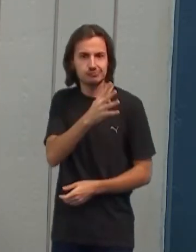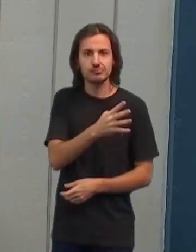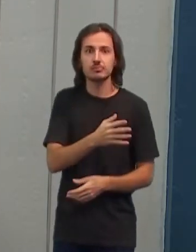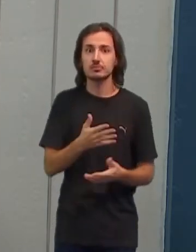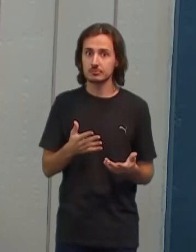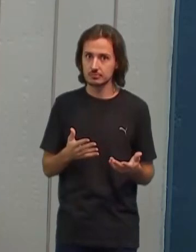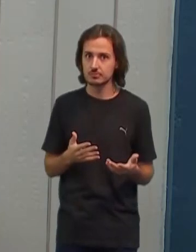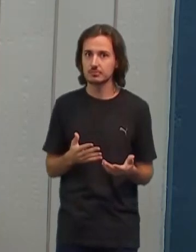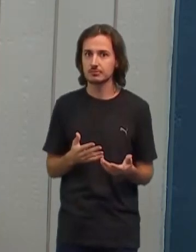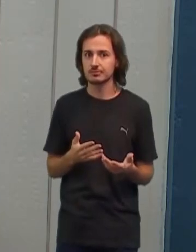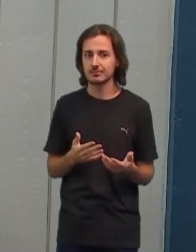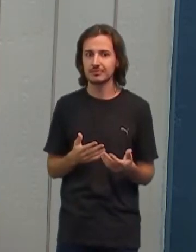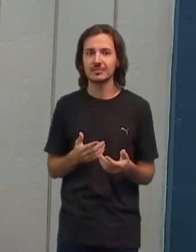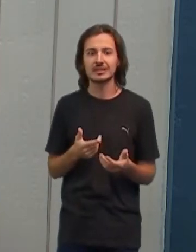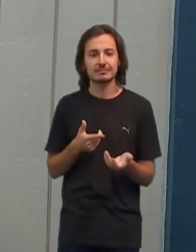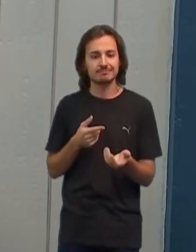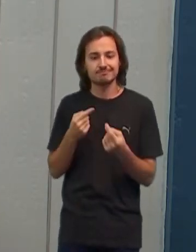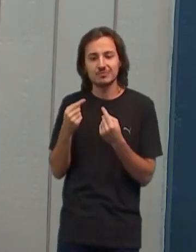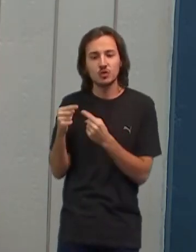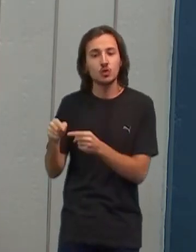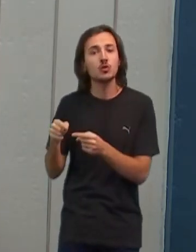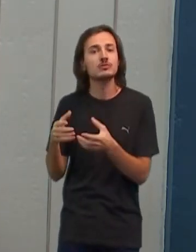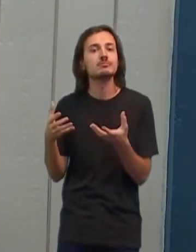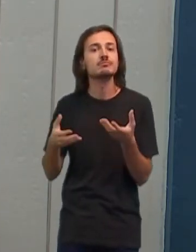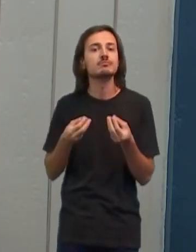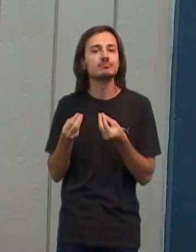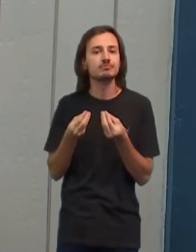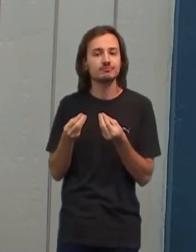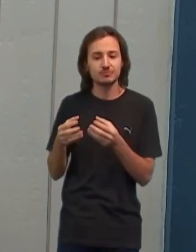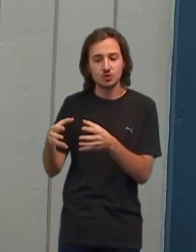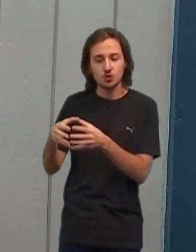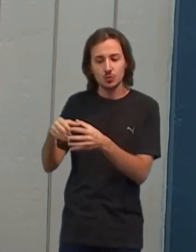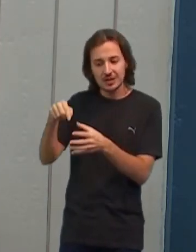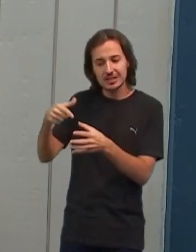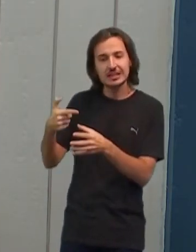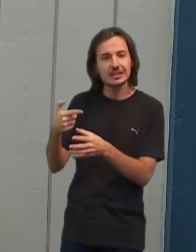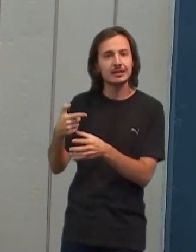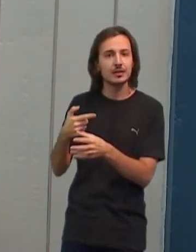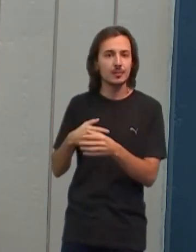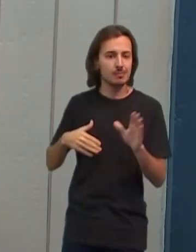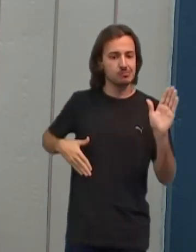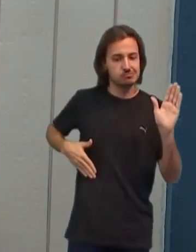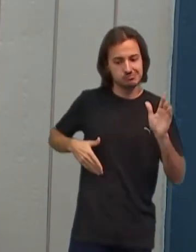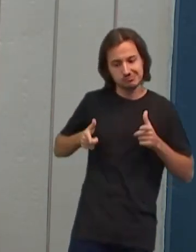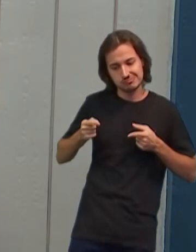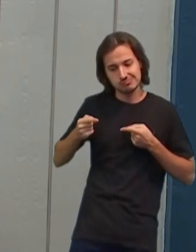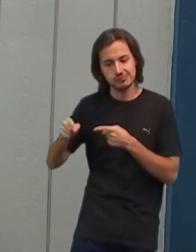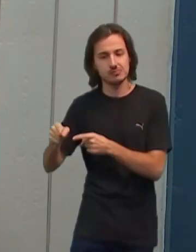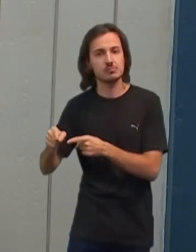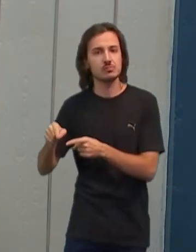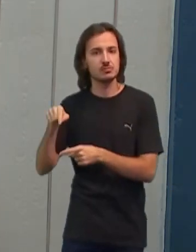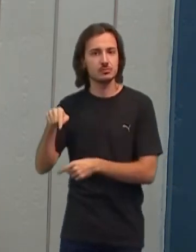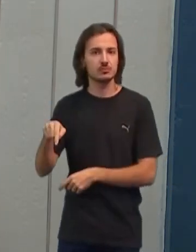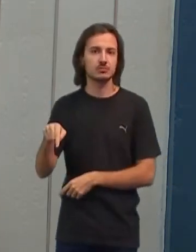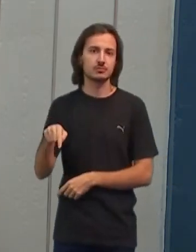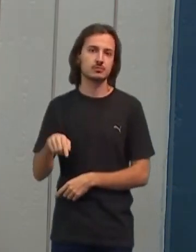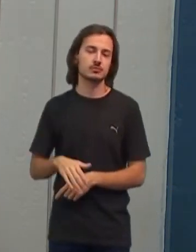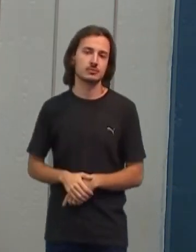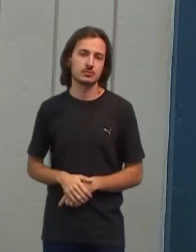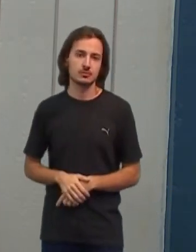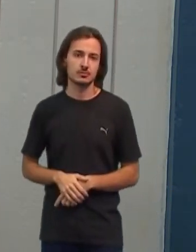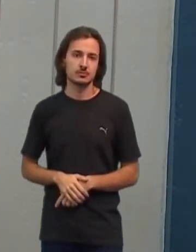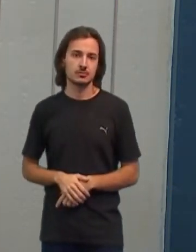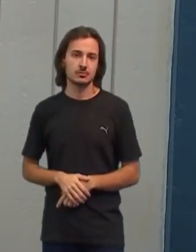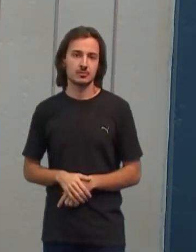quem? Os apoiadores, que não foram todos. Quando vocês fazem isso, vocês estão atingindo pessoas, às vezes, que nem estavam na